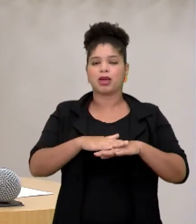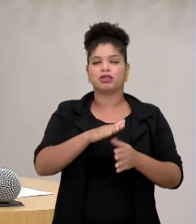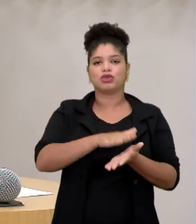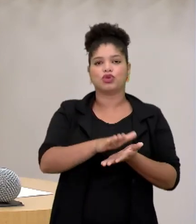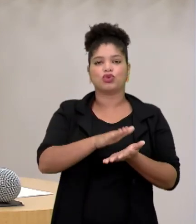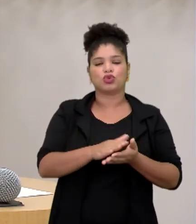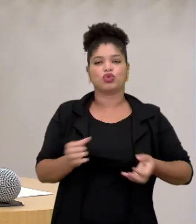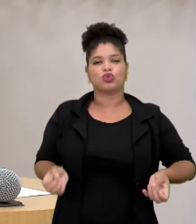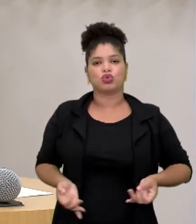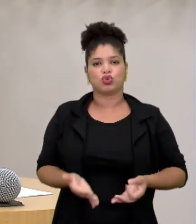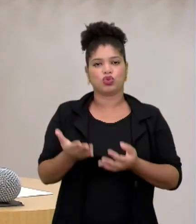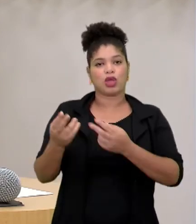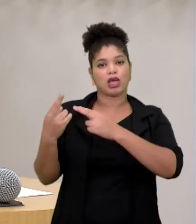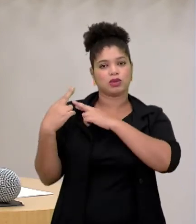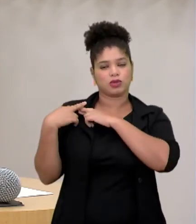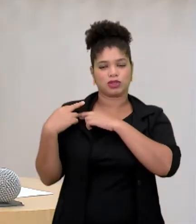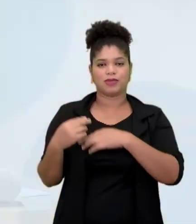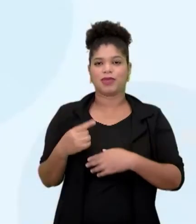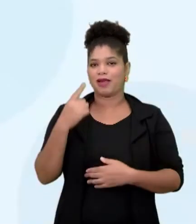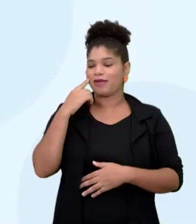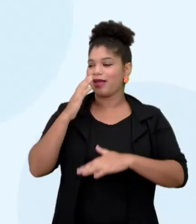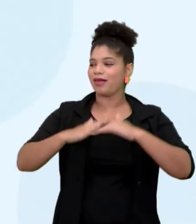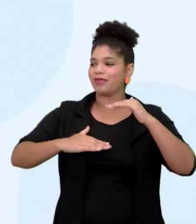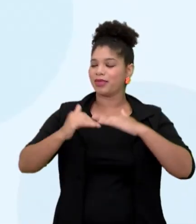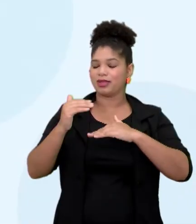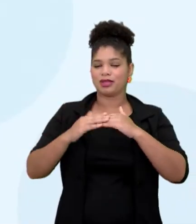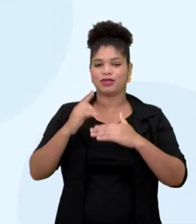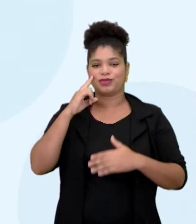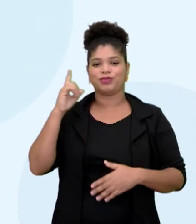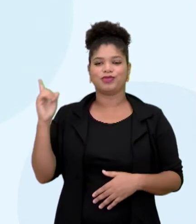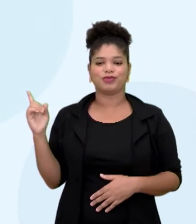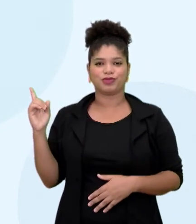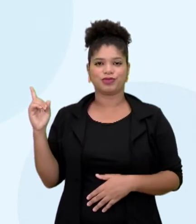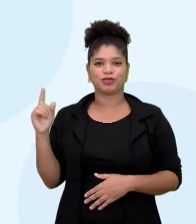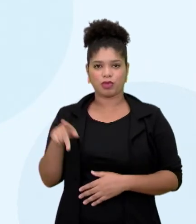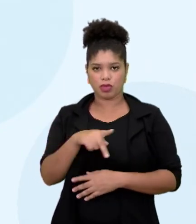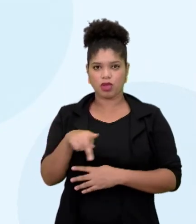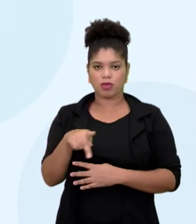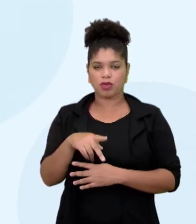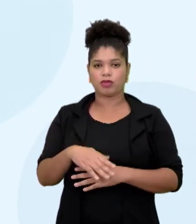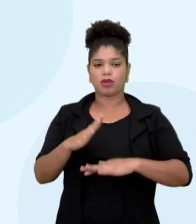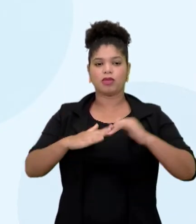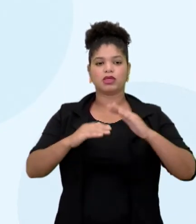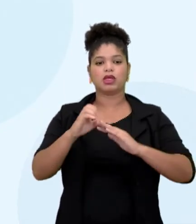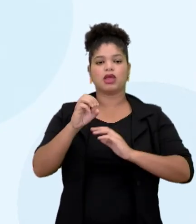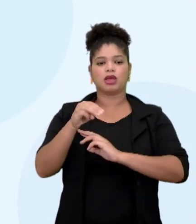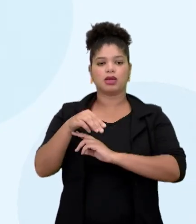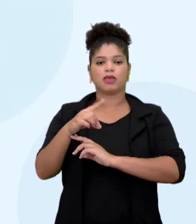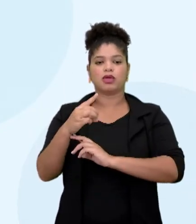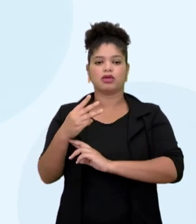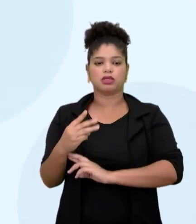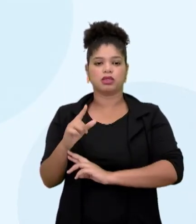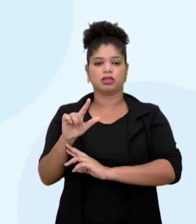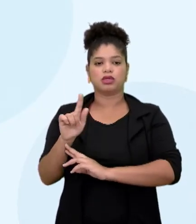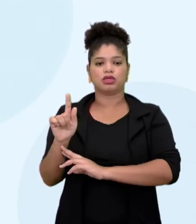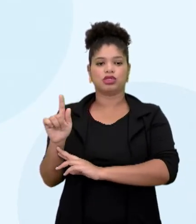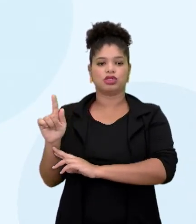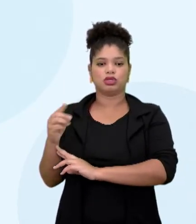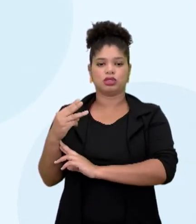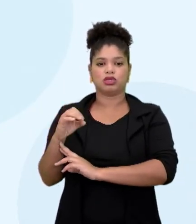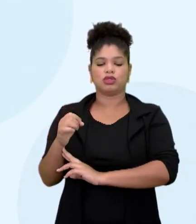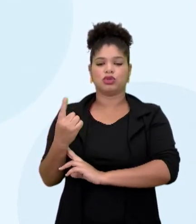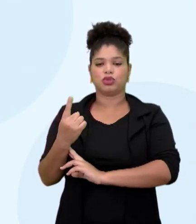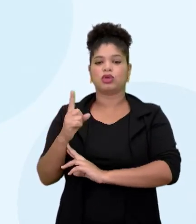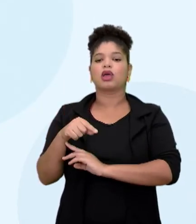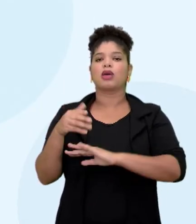certo? E habilidade, esse aí é pro professor. Habilidade E M13 LGG31, participar de